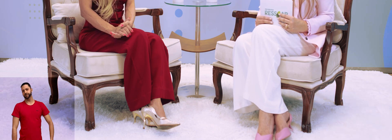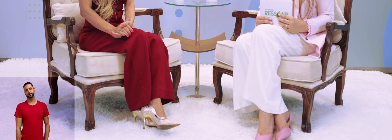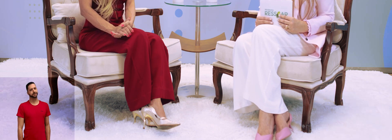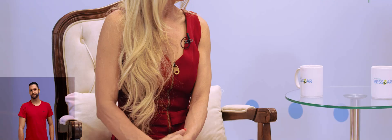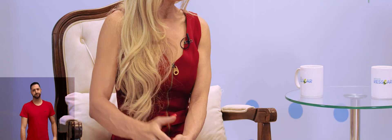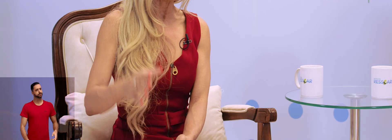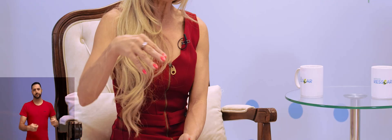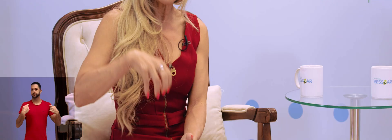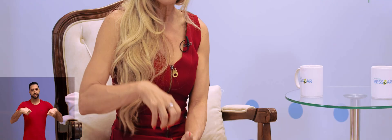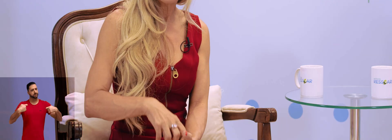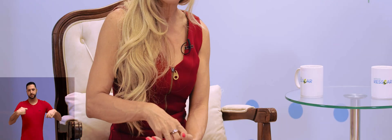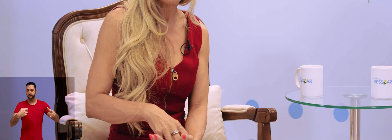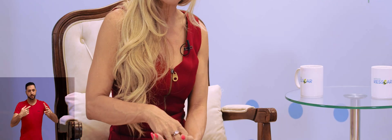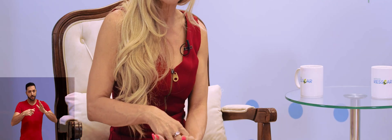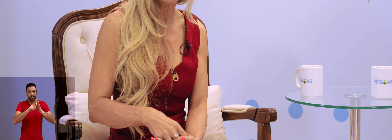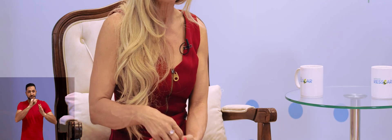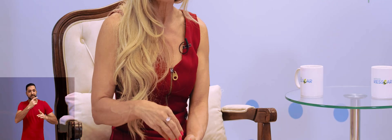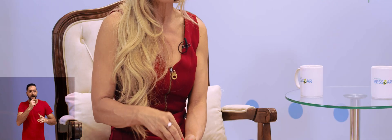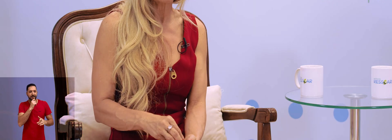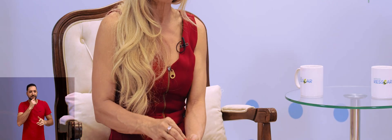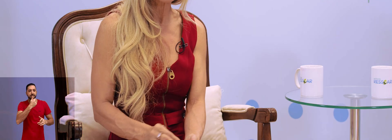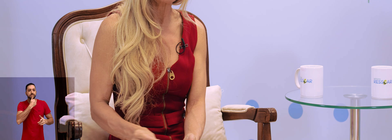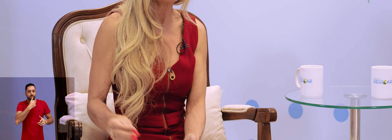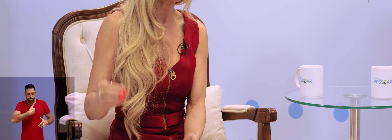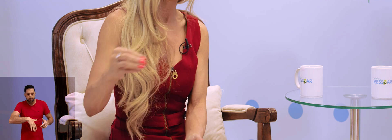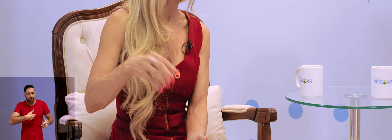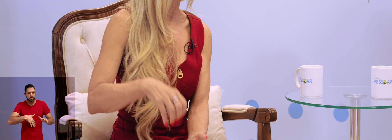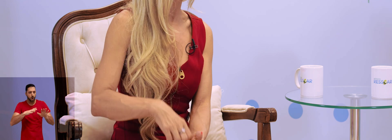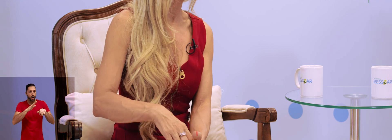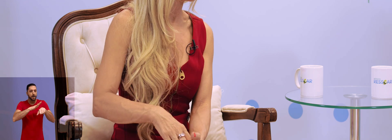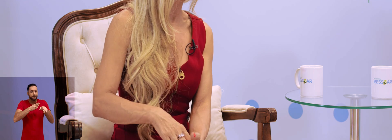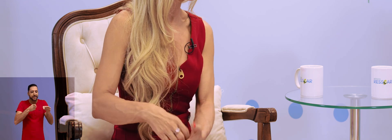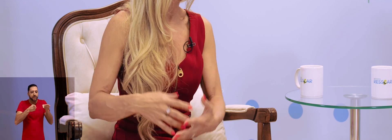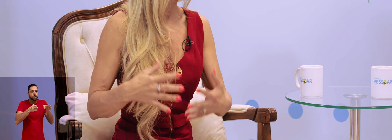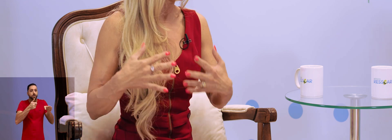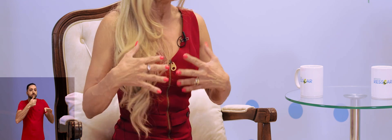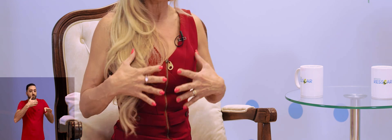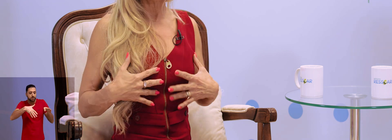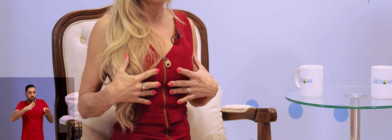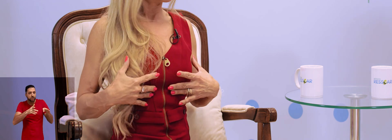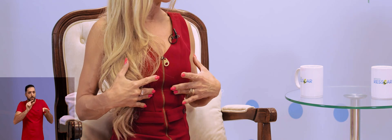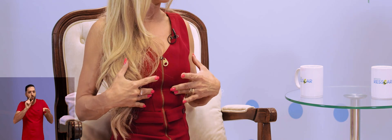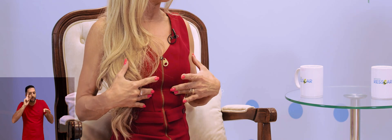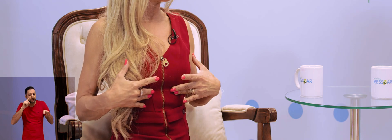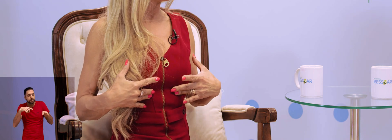nenhum. Para a mulher que ainda menstrua, é muito legal ela fazer na fase pós-menstrual, que as mamas